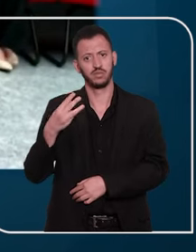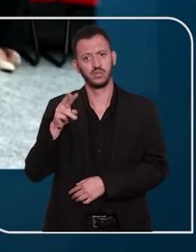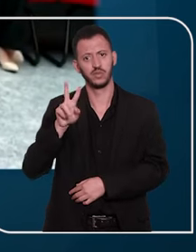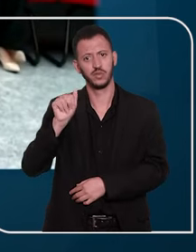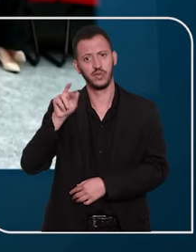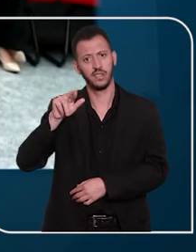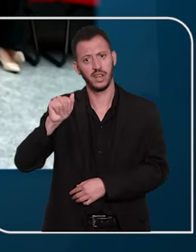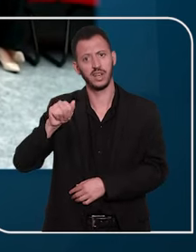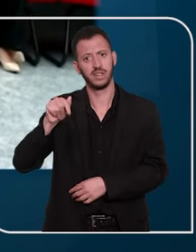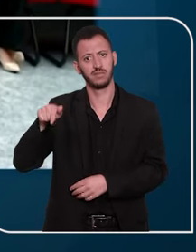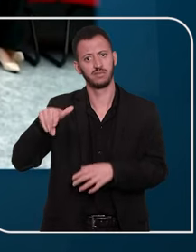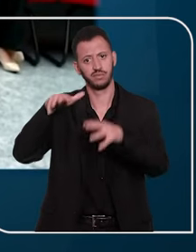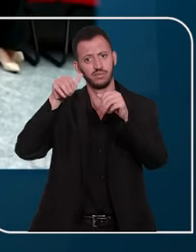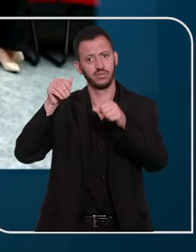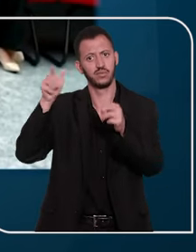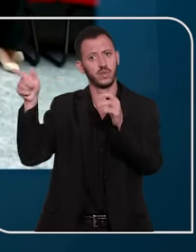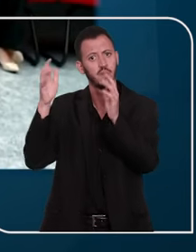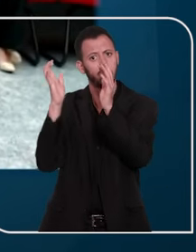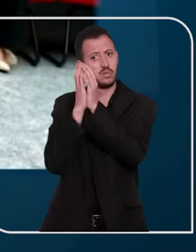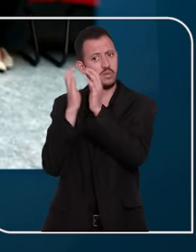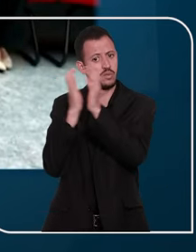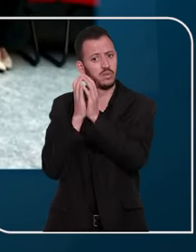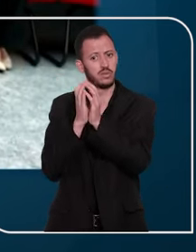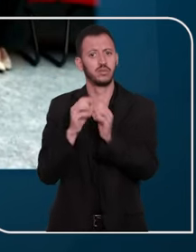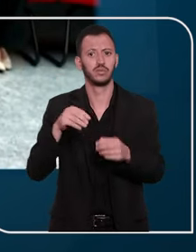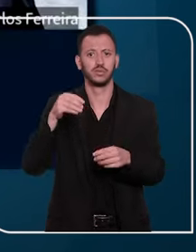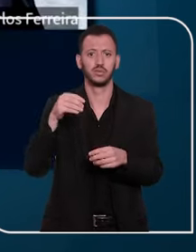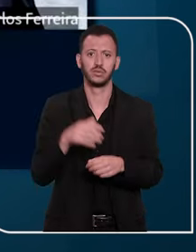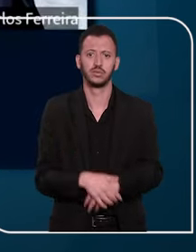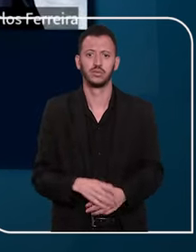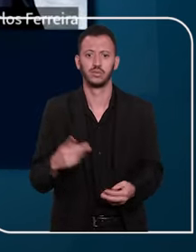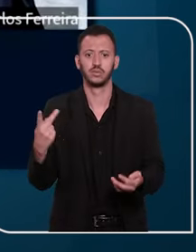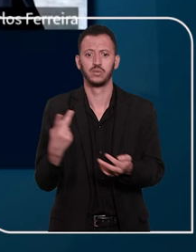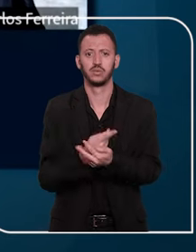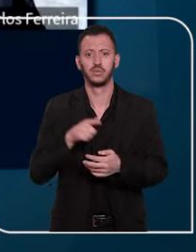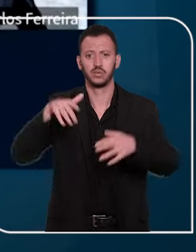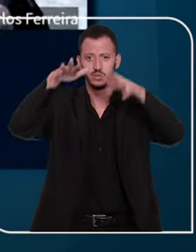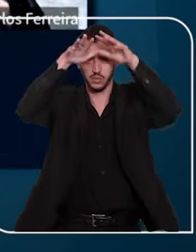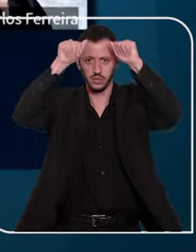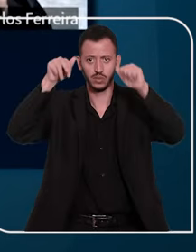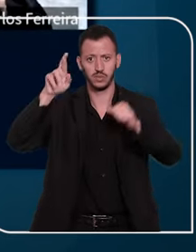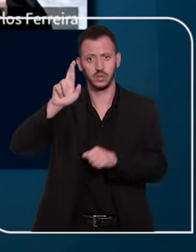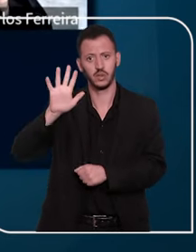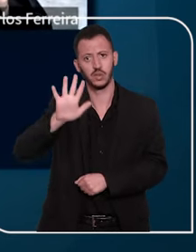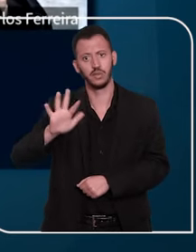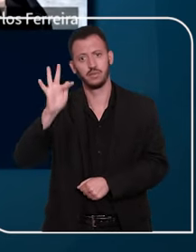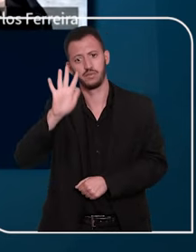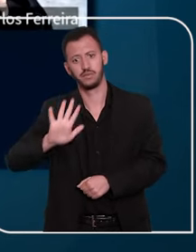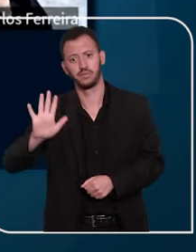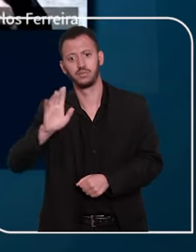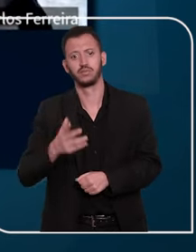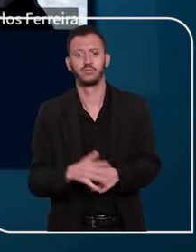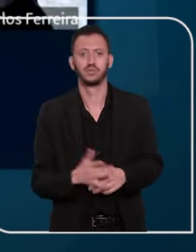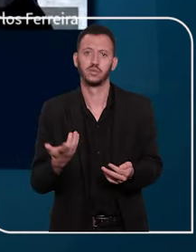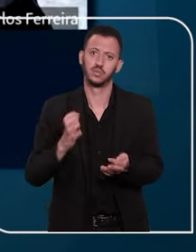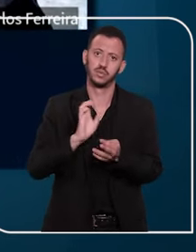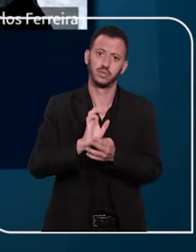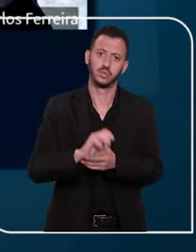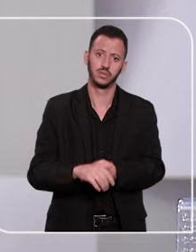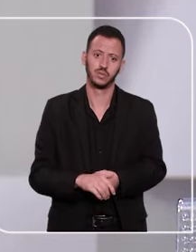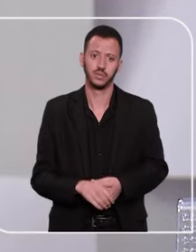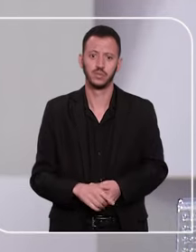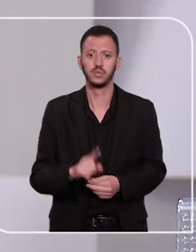juízo da 33ª Vara Federal da sessão judiciária de Pernambuco e por consequência do Tribunal Regional Federal em âmbito